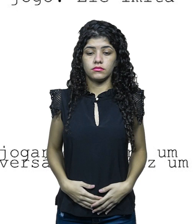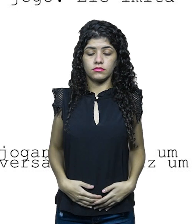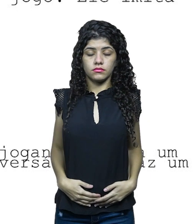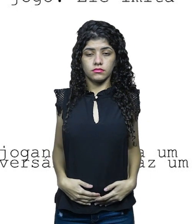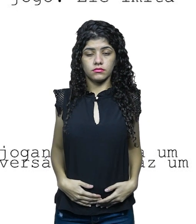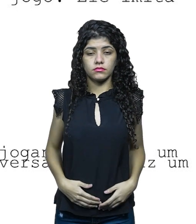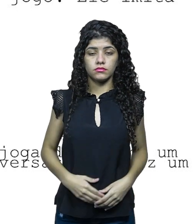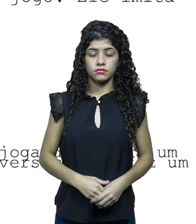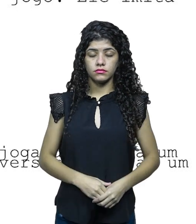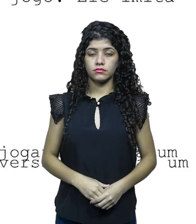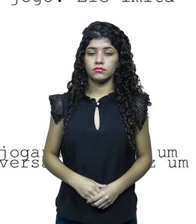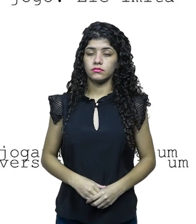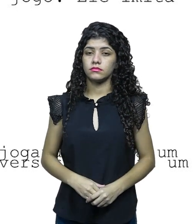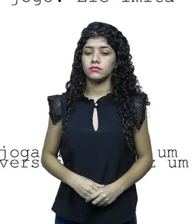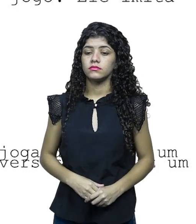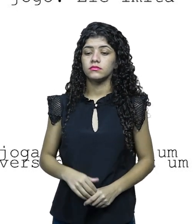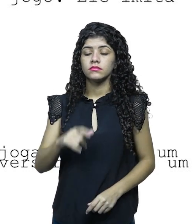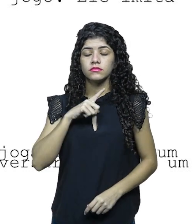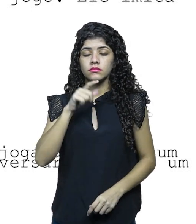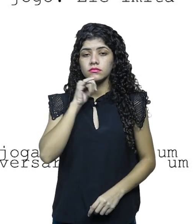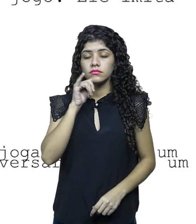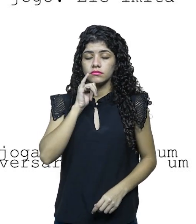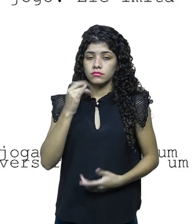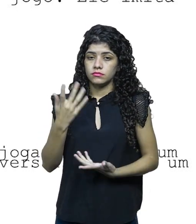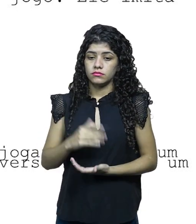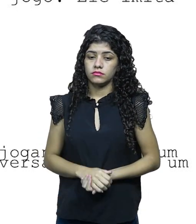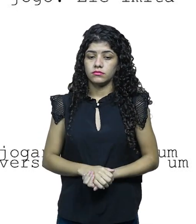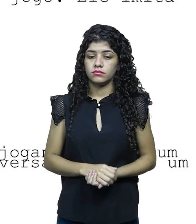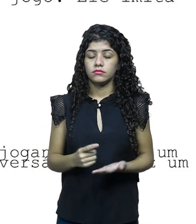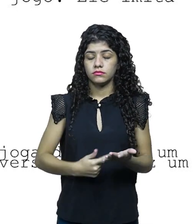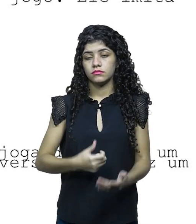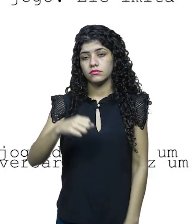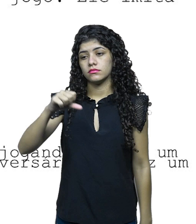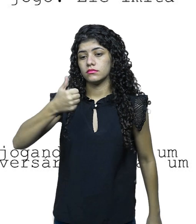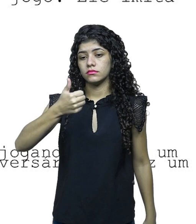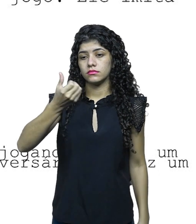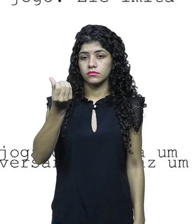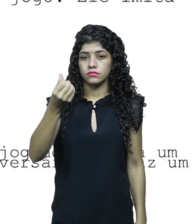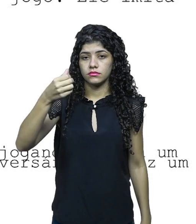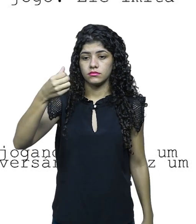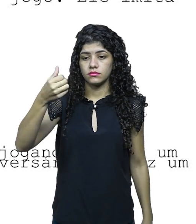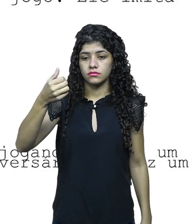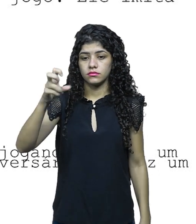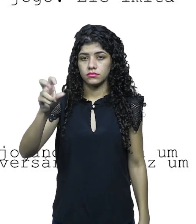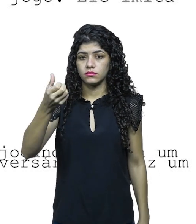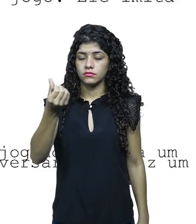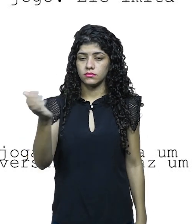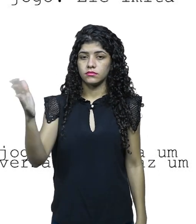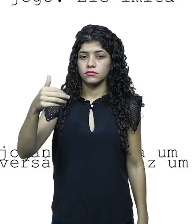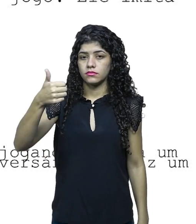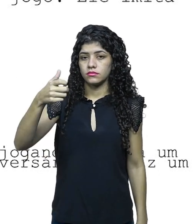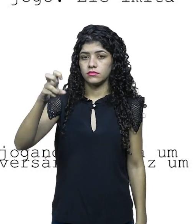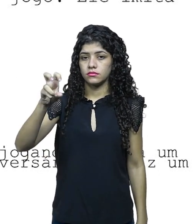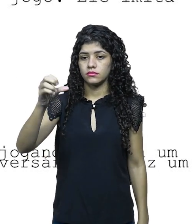está ali no texto. Então, aqui é um exemplo do filme O Ano em que Meus Pais Saíram de Férias, do Karl Hamburger. Esse exemplo está entre as